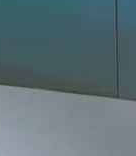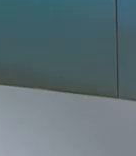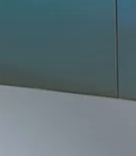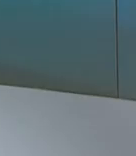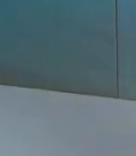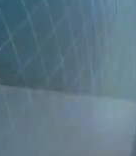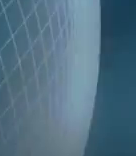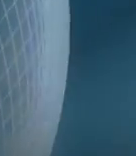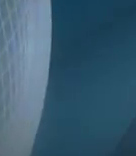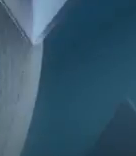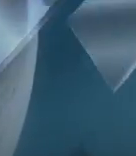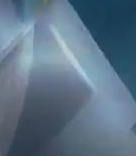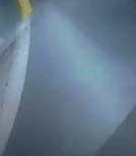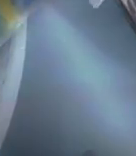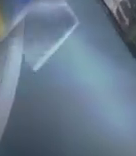Tchau.